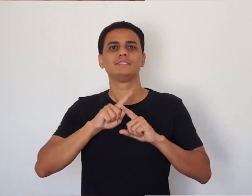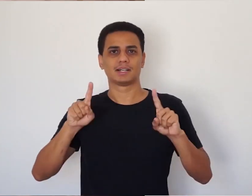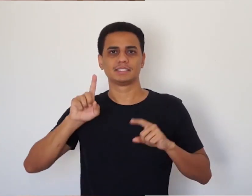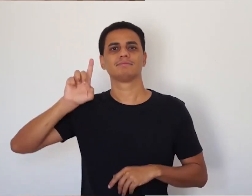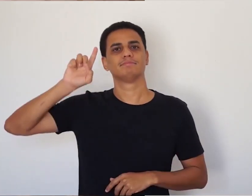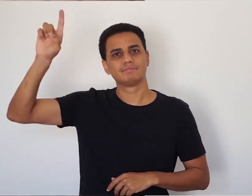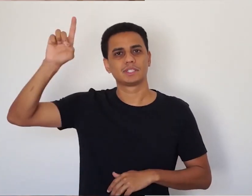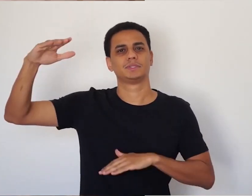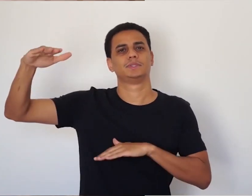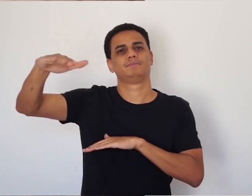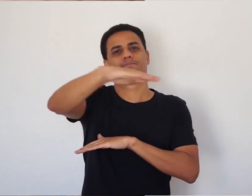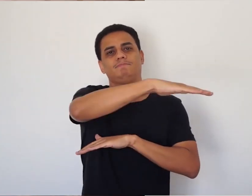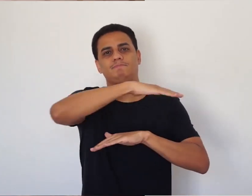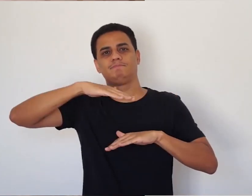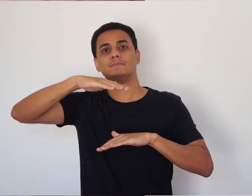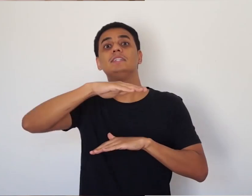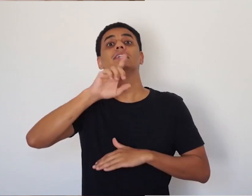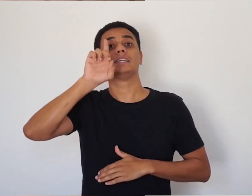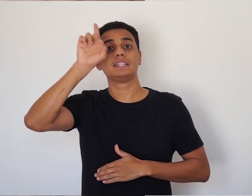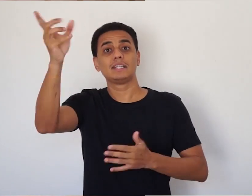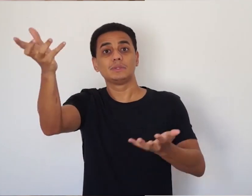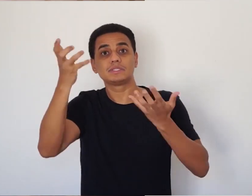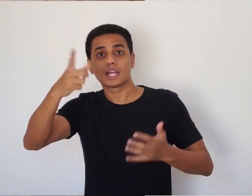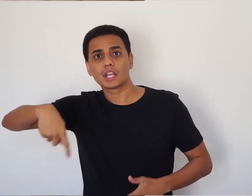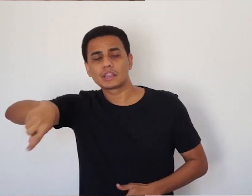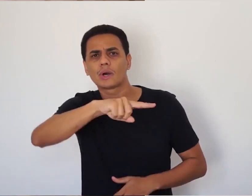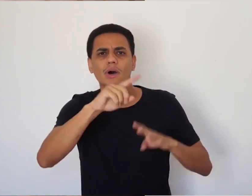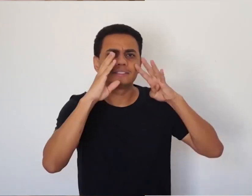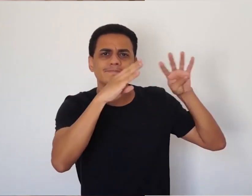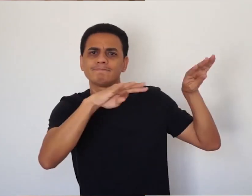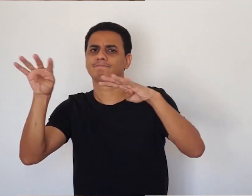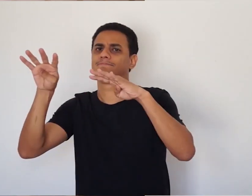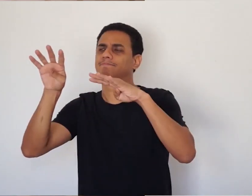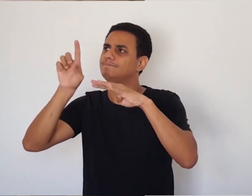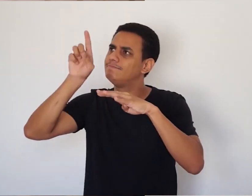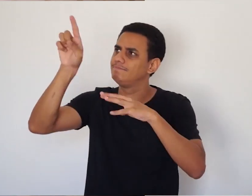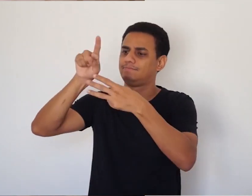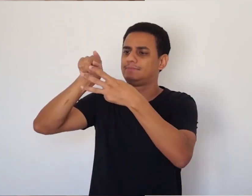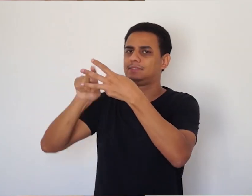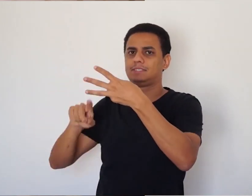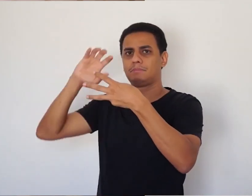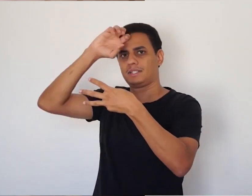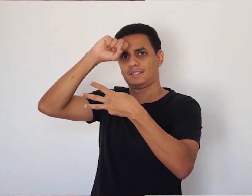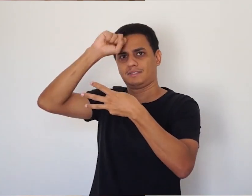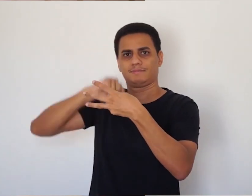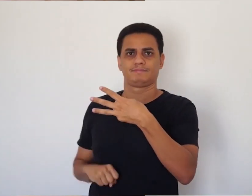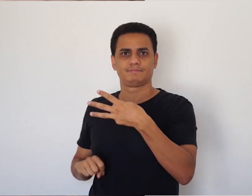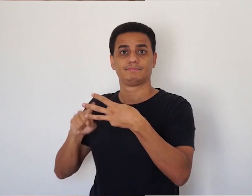se dobrar, e Deus está nos chamando a atenção para reconhecermos essas três